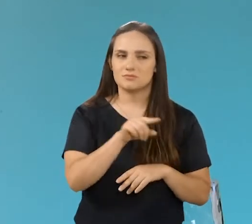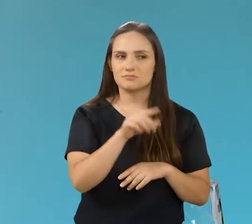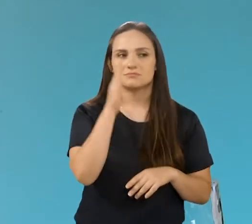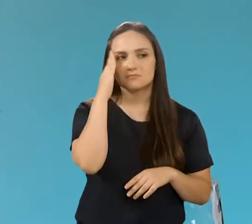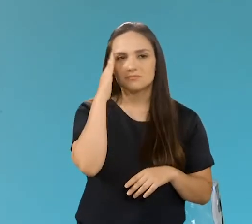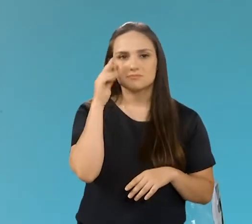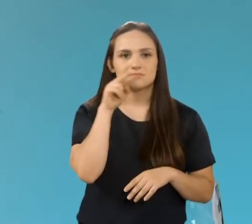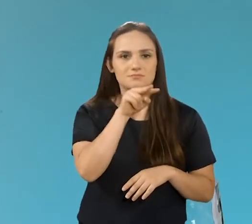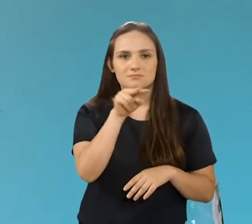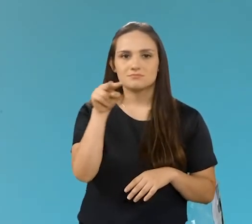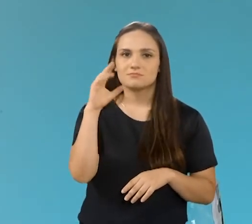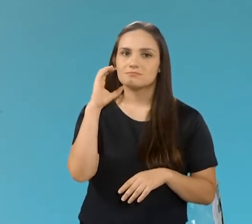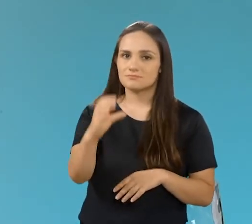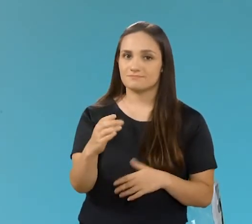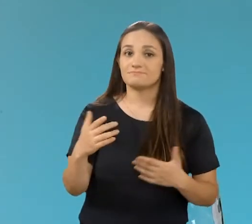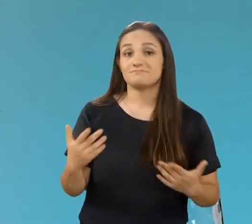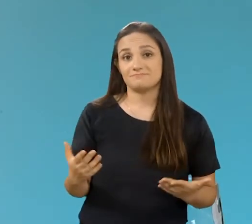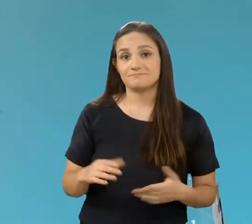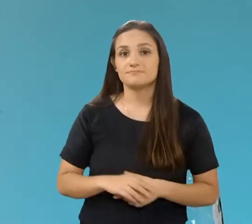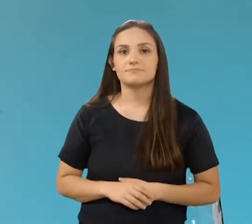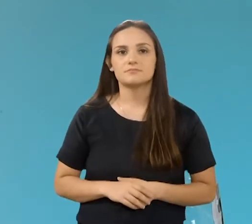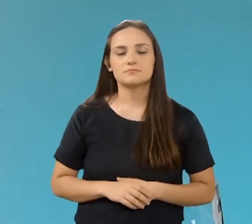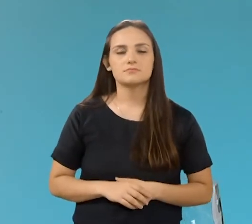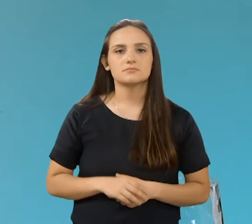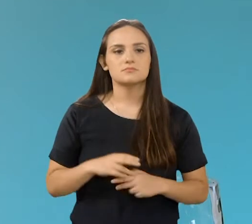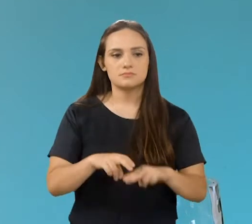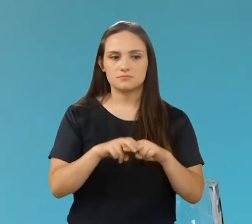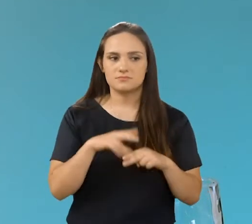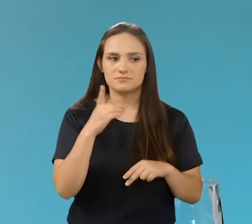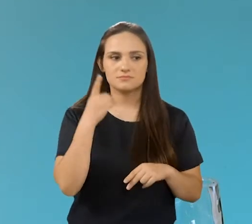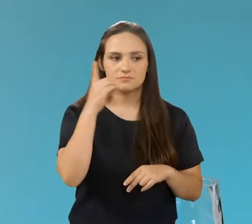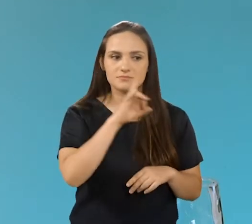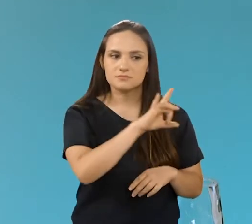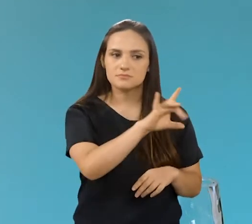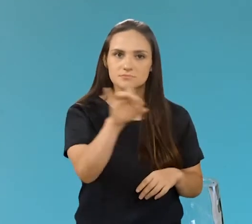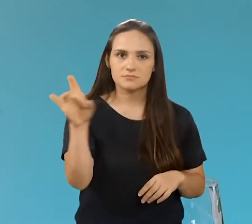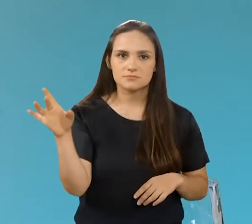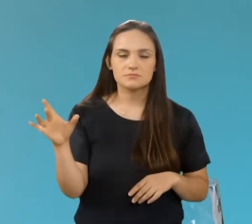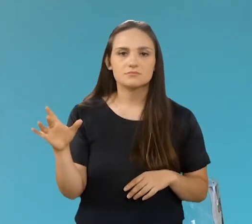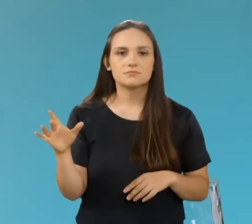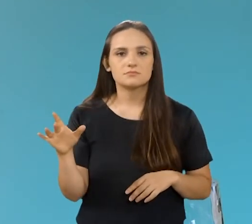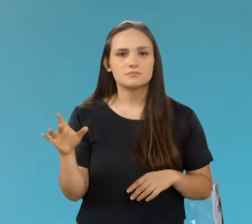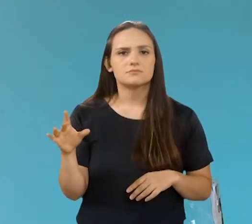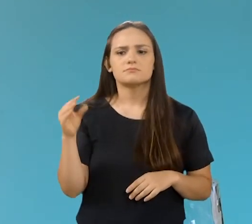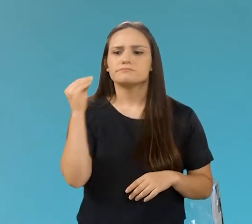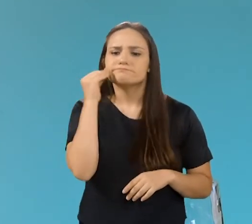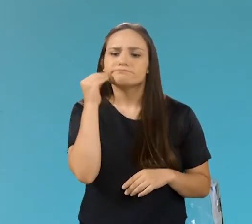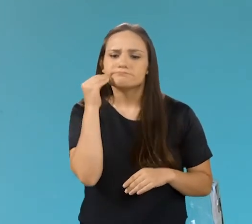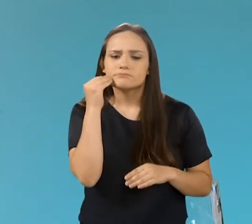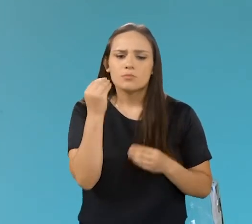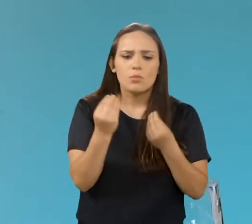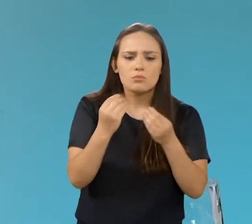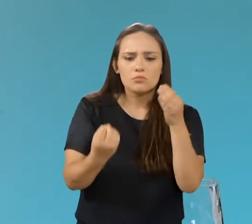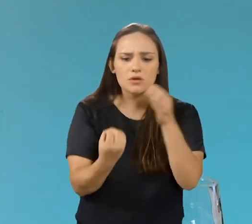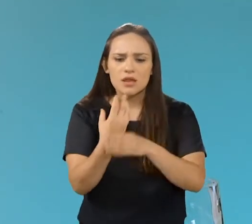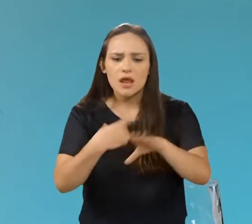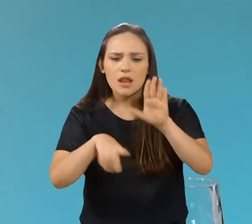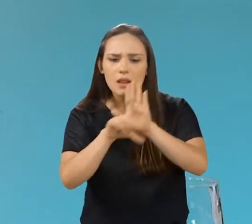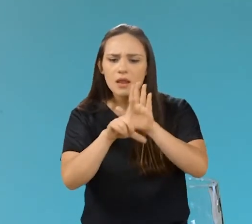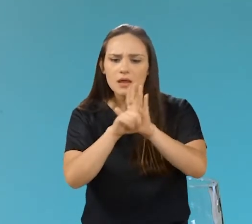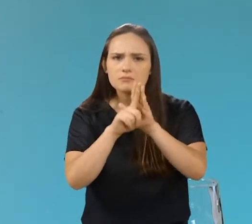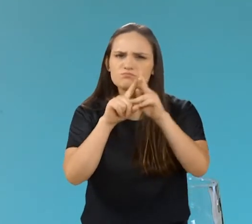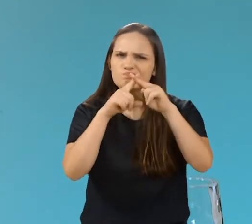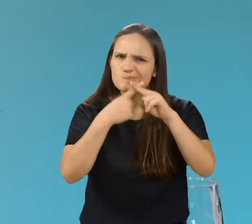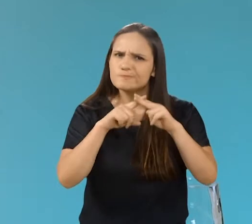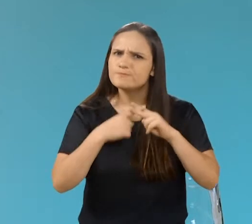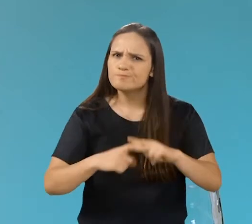crime, o incêndio. Então, eles buscam criar facilitadores na legislação, atualizando,